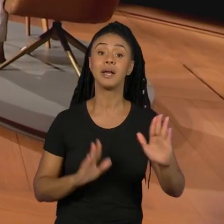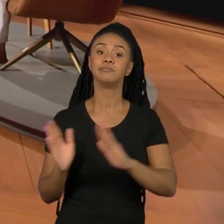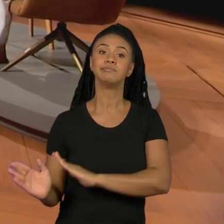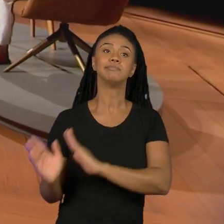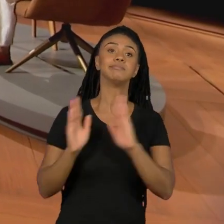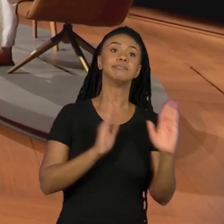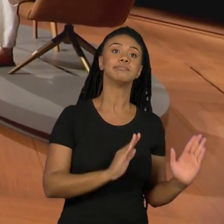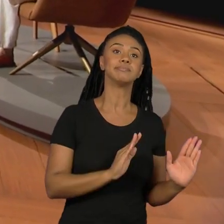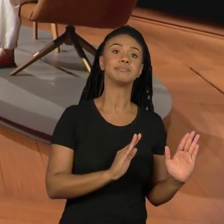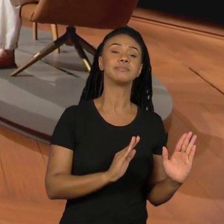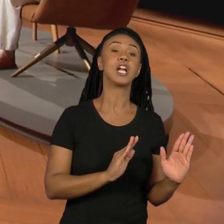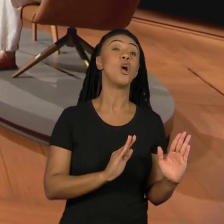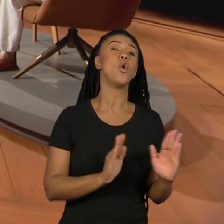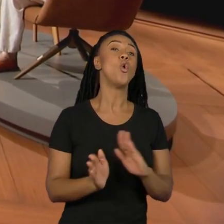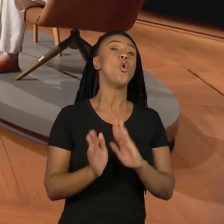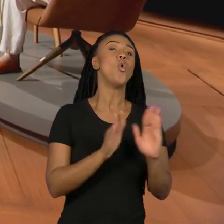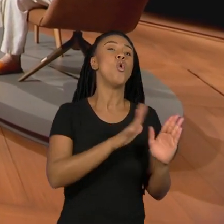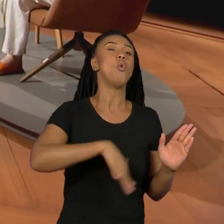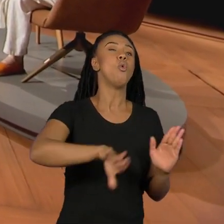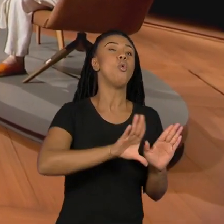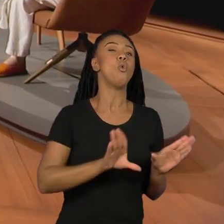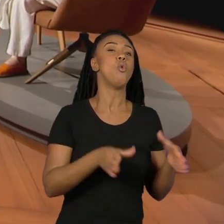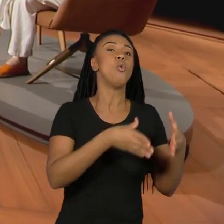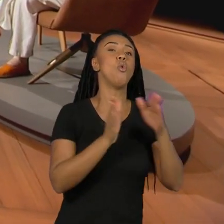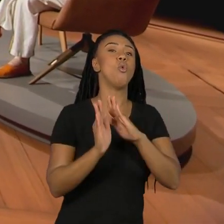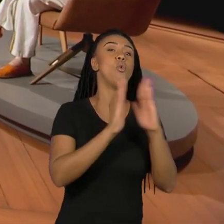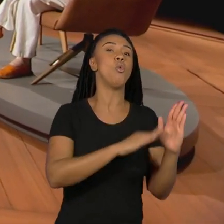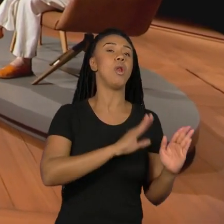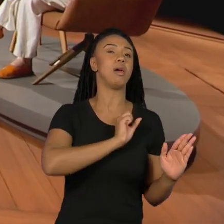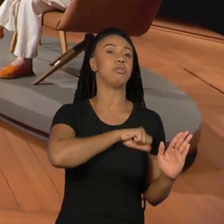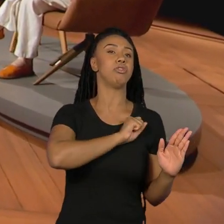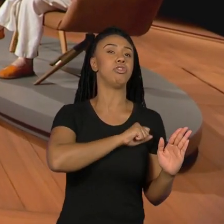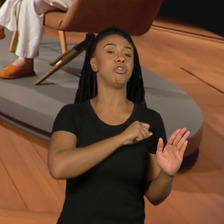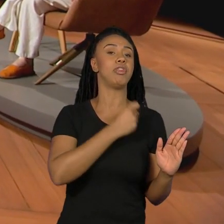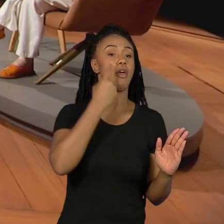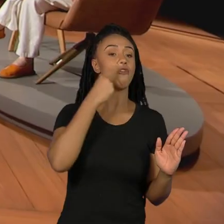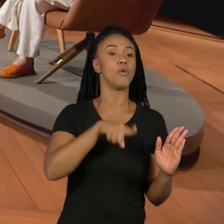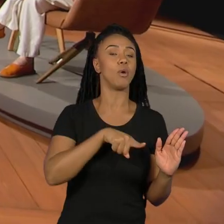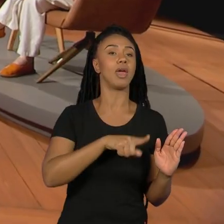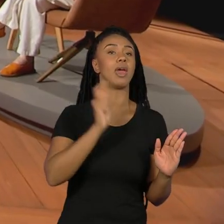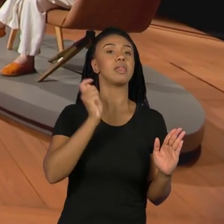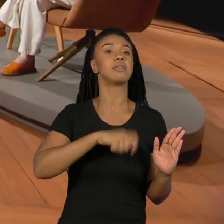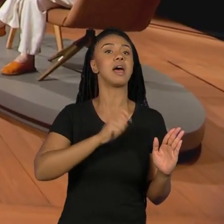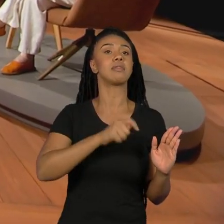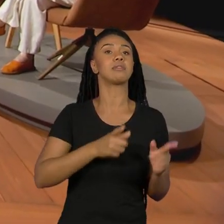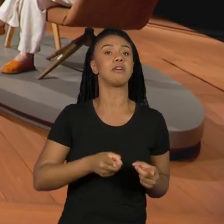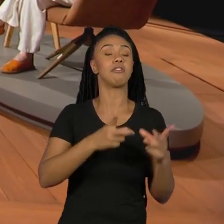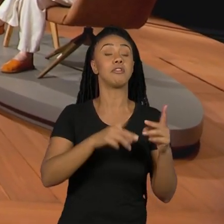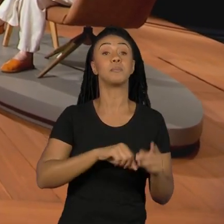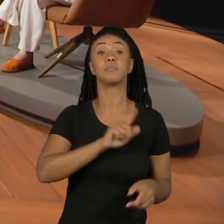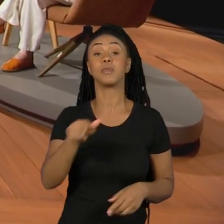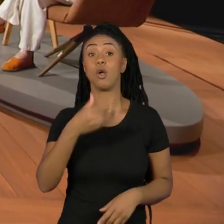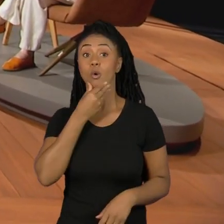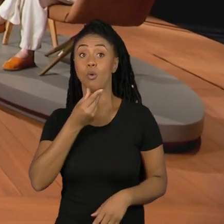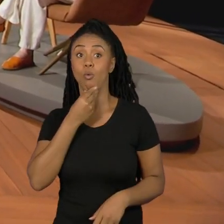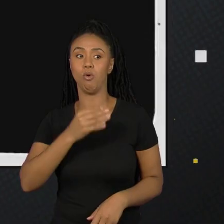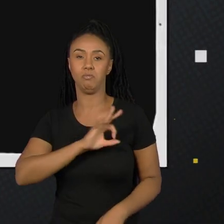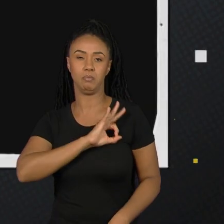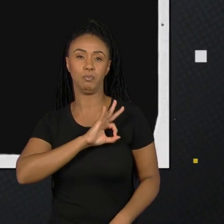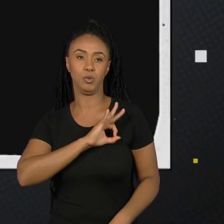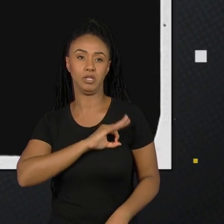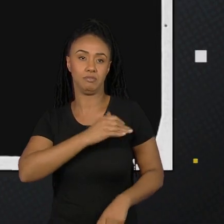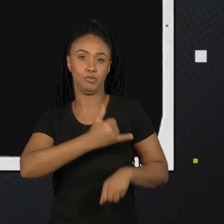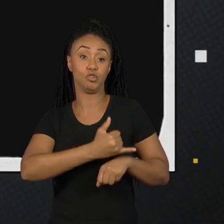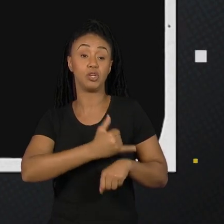aquilo como um business. E quem organizou minha prisão foi um cara, um grande delegado, que na realidade ele era